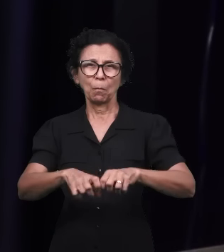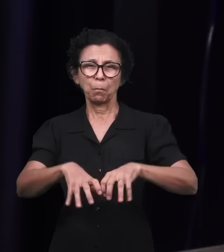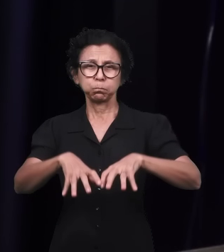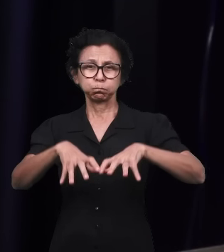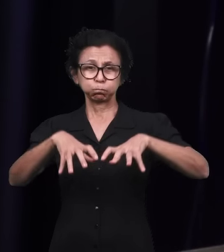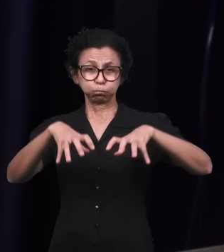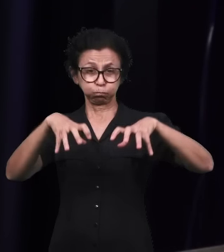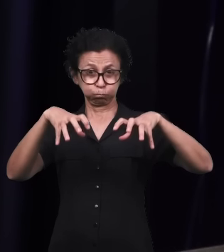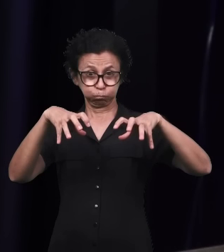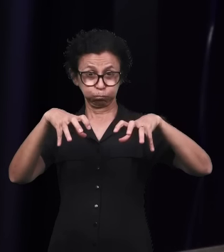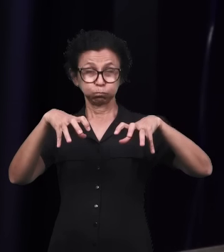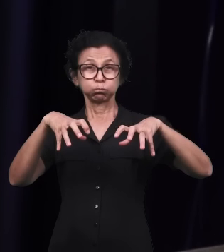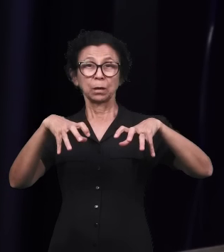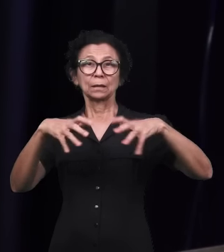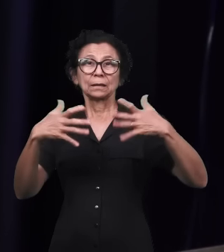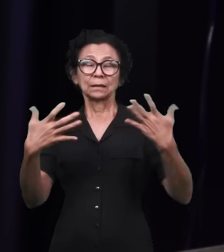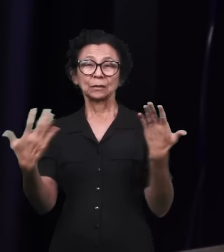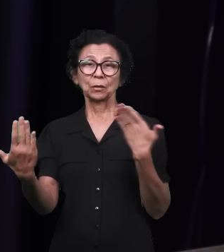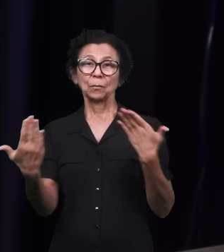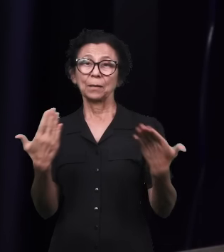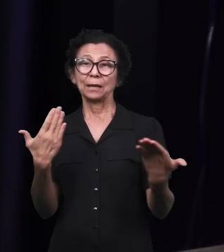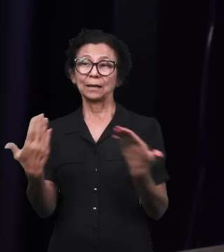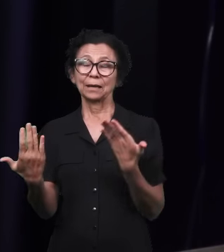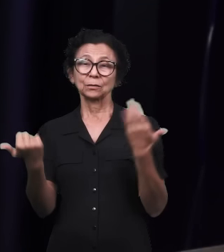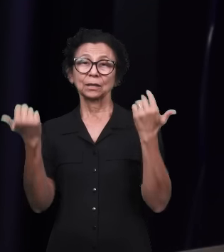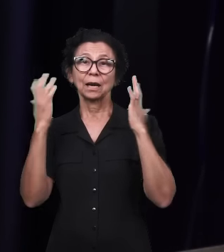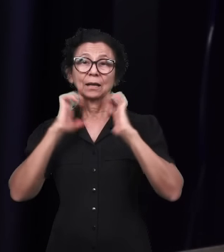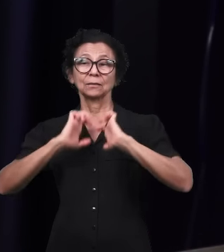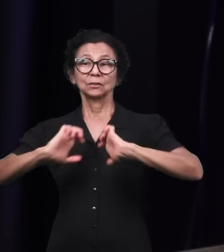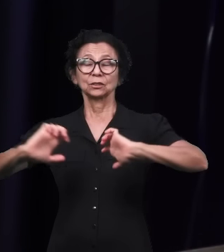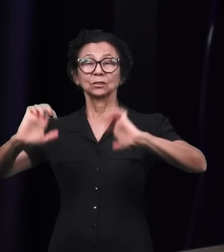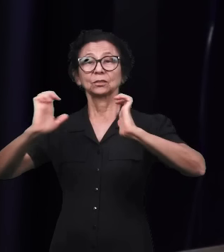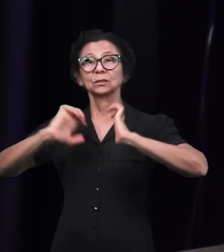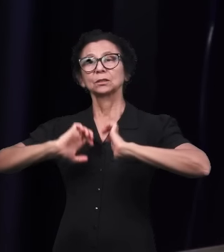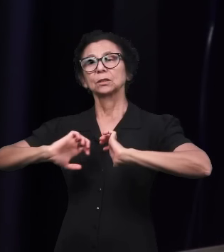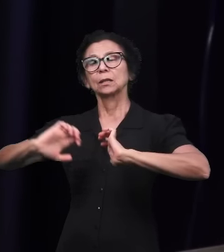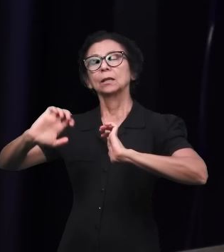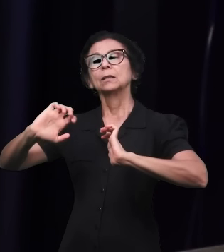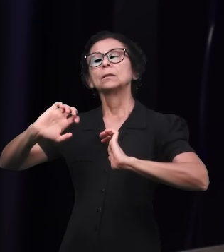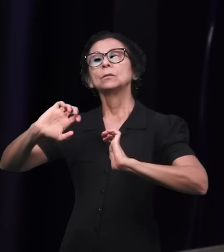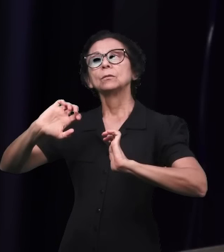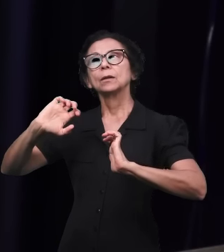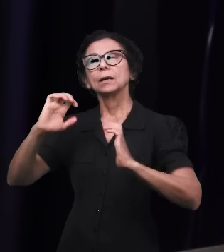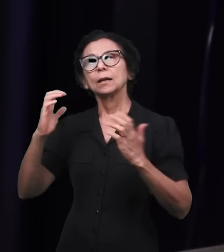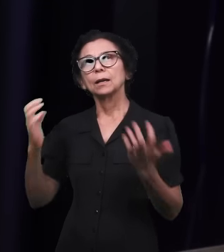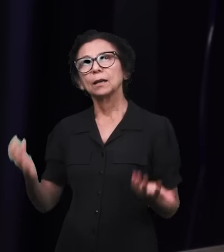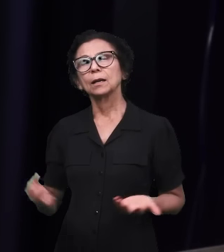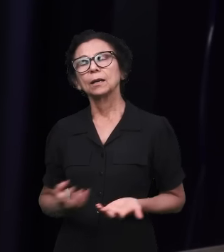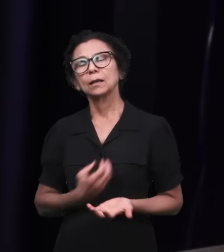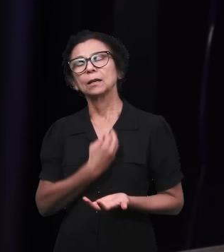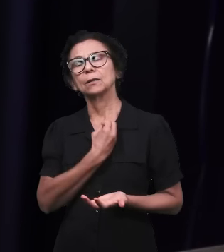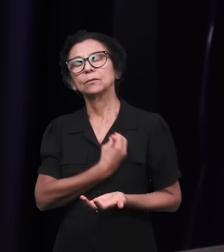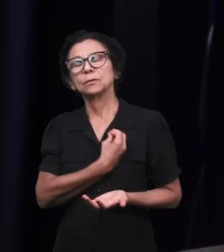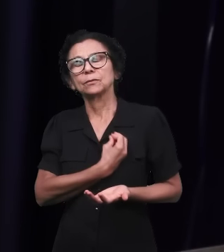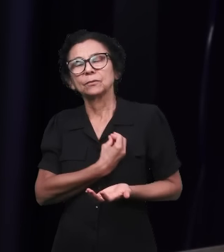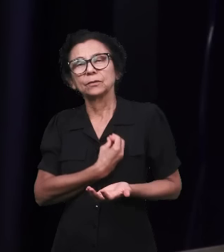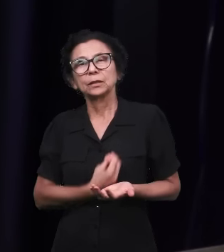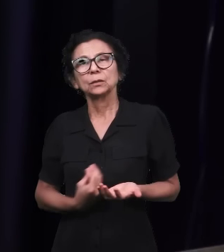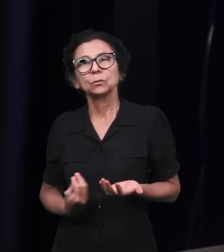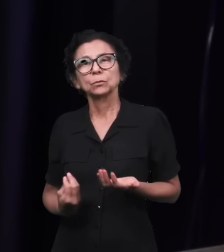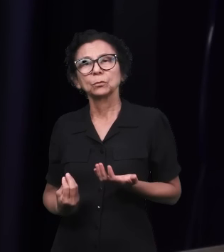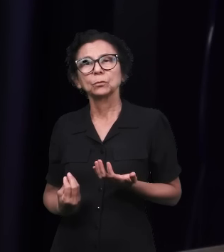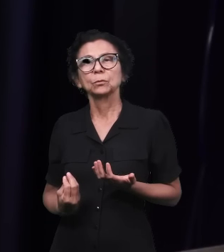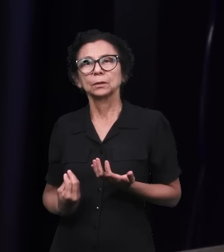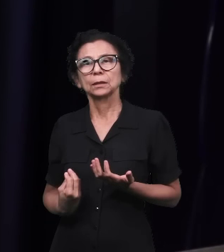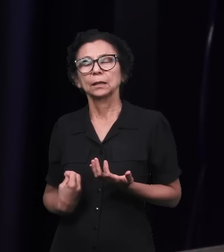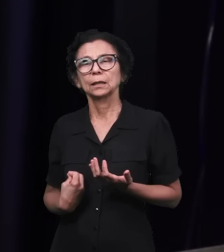O Evangelho é para ser vivido dentro daquilo que é o que o Senhor ensina pelo Espírito.